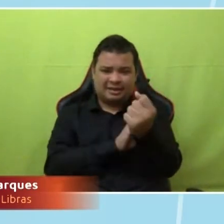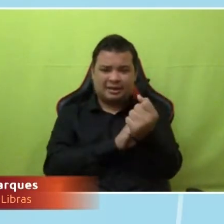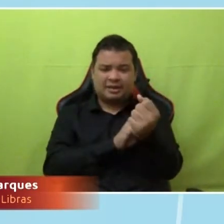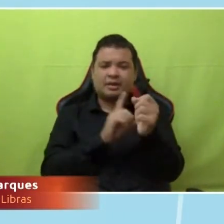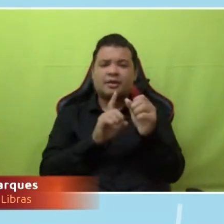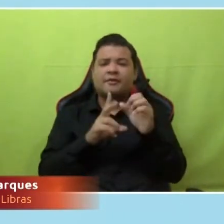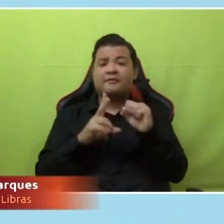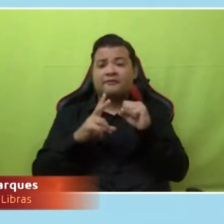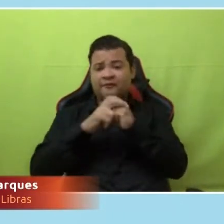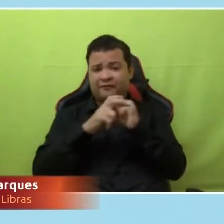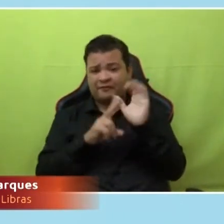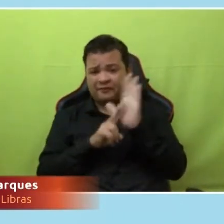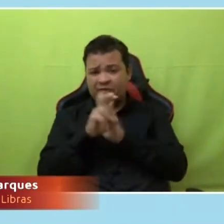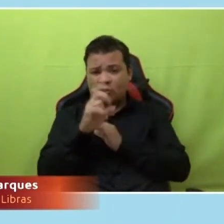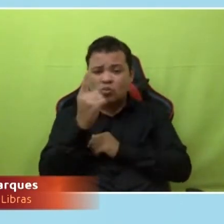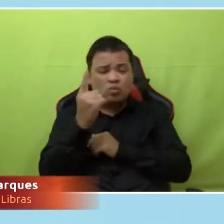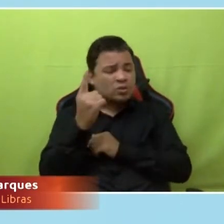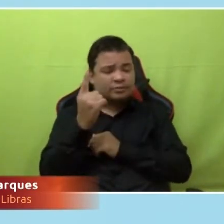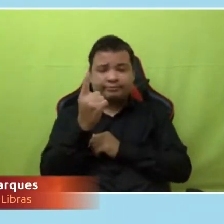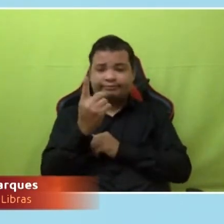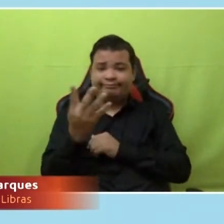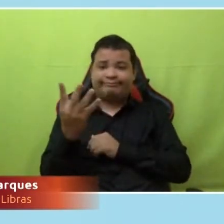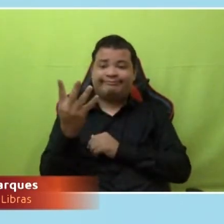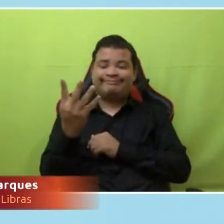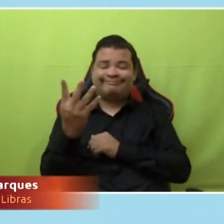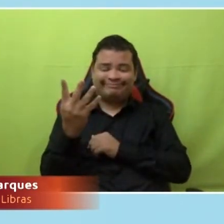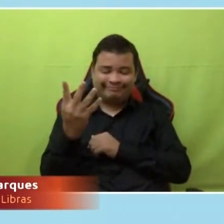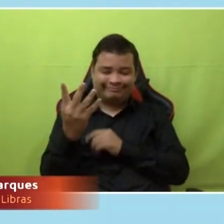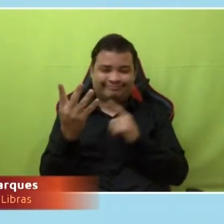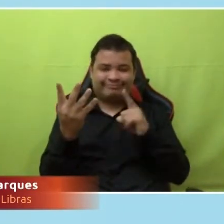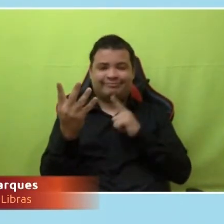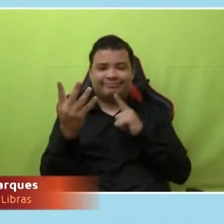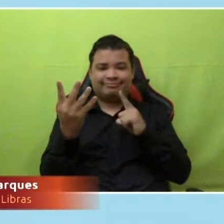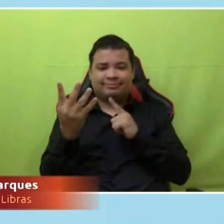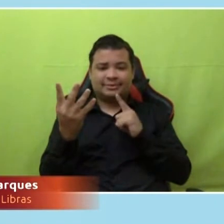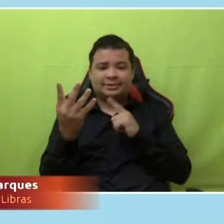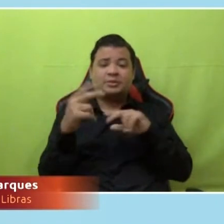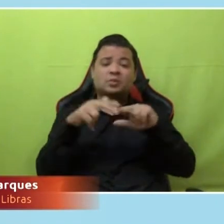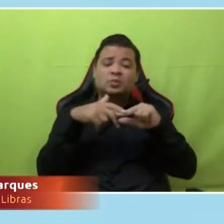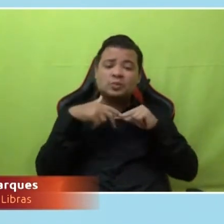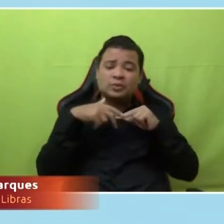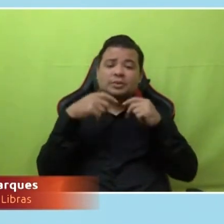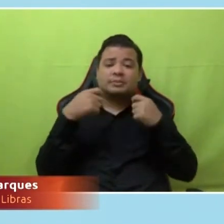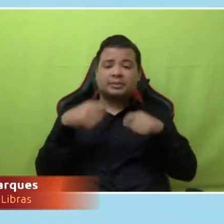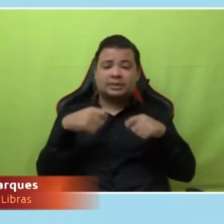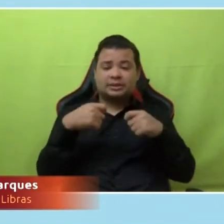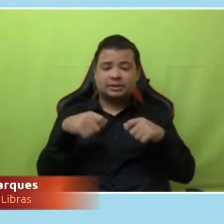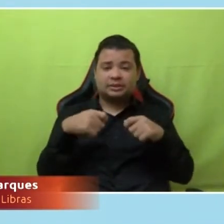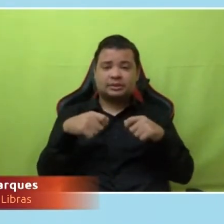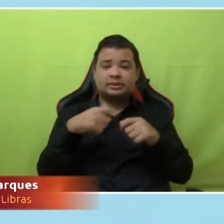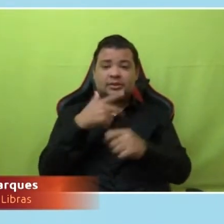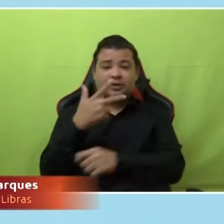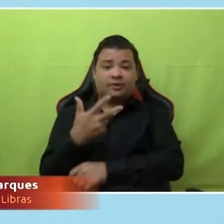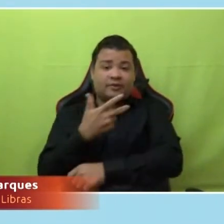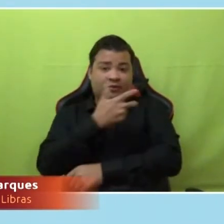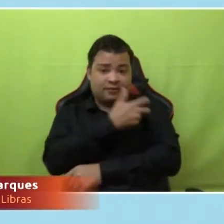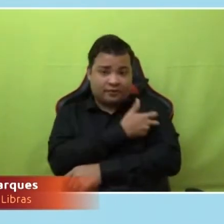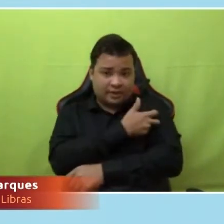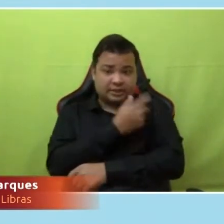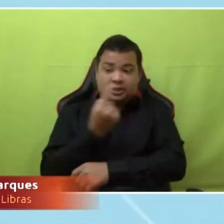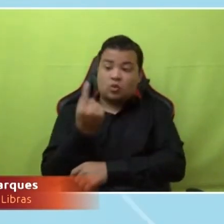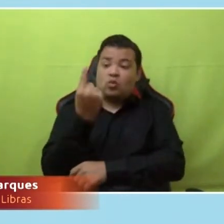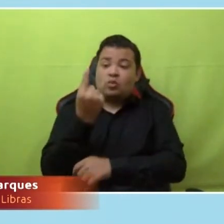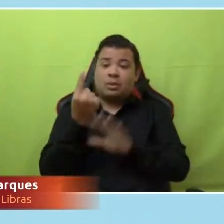do vírus. E a gente precisa, então, ter o equivalente a 4 vacinas em uma vacina que proteja contra os